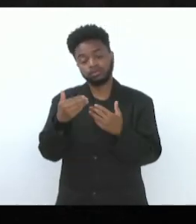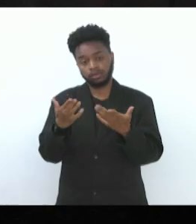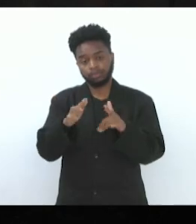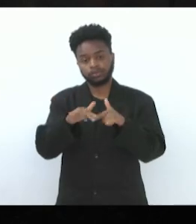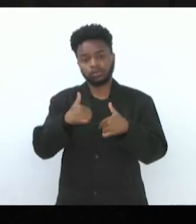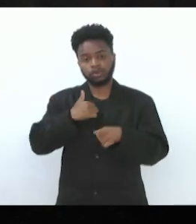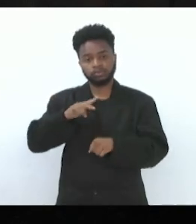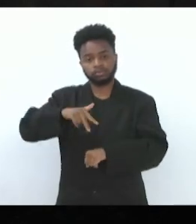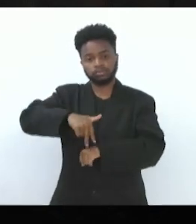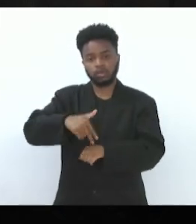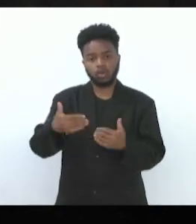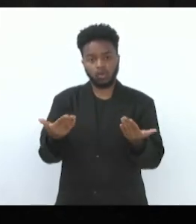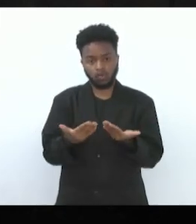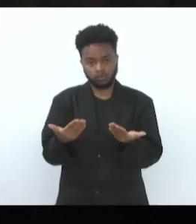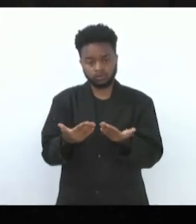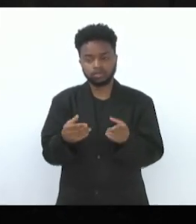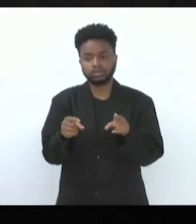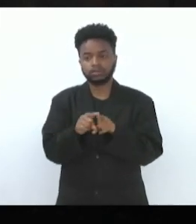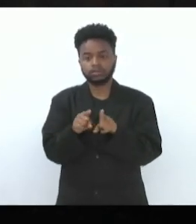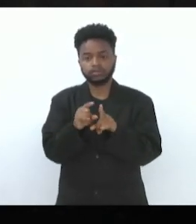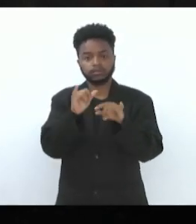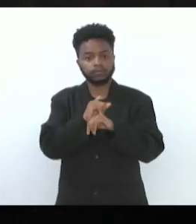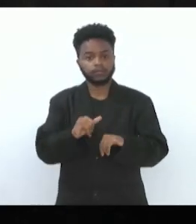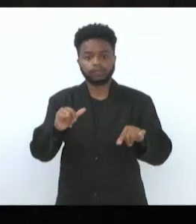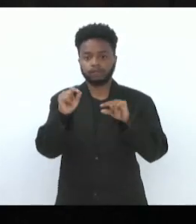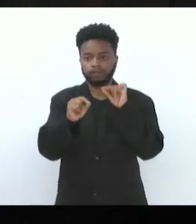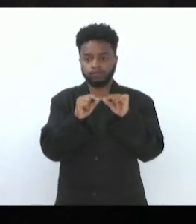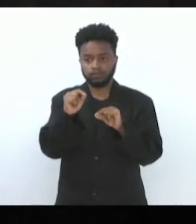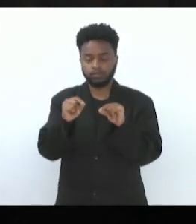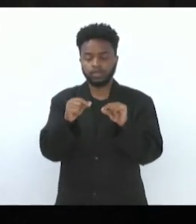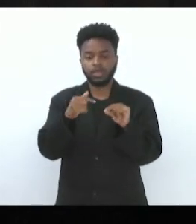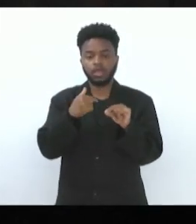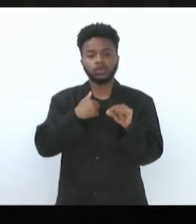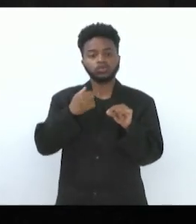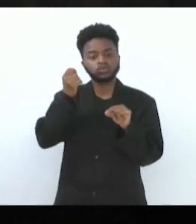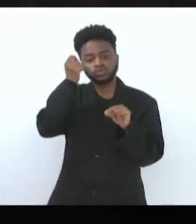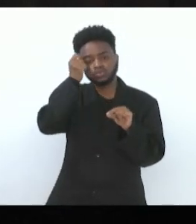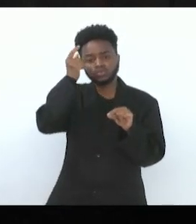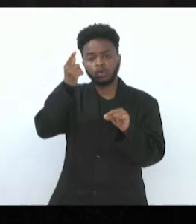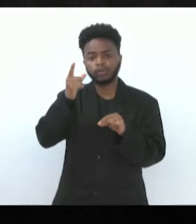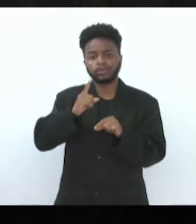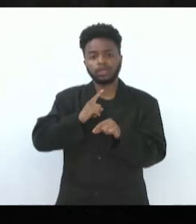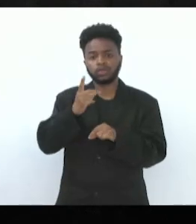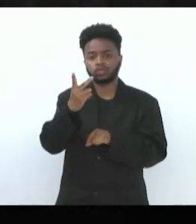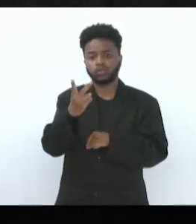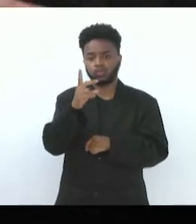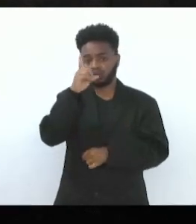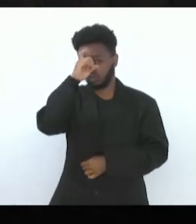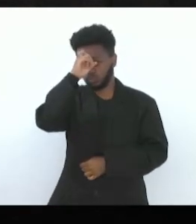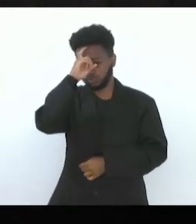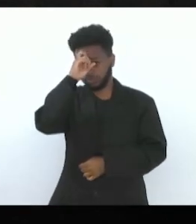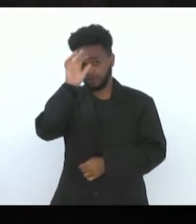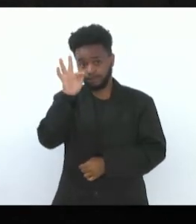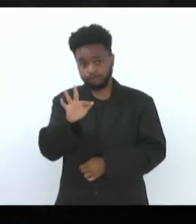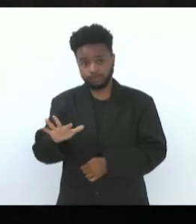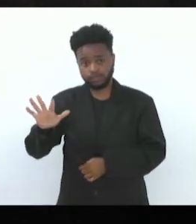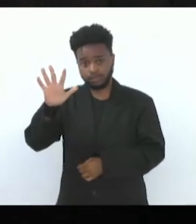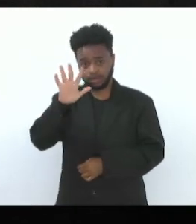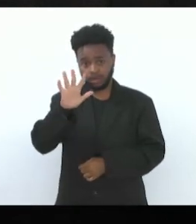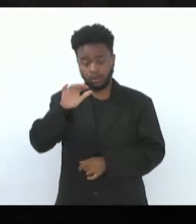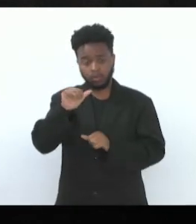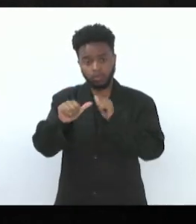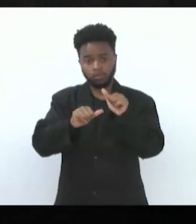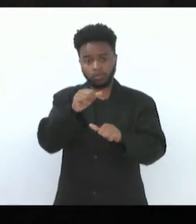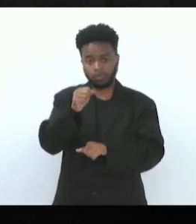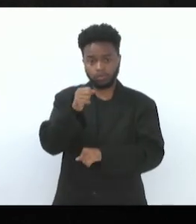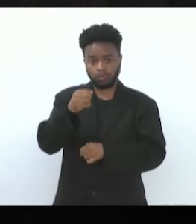ordem que eu queria colocar hoje, como também dizer que tomei conhecimento que vão ter 2 hospitais federais que vão ser